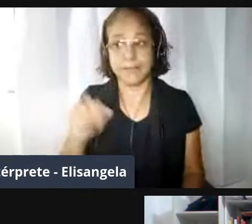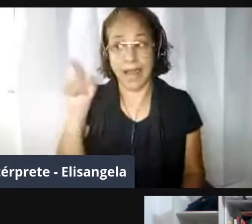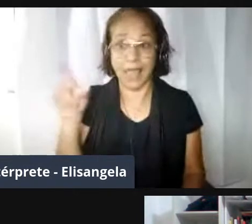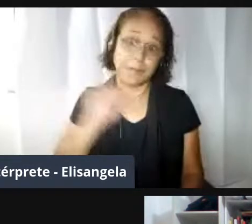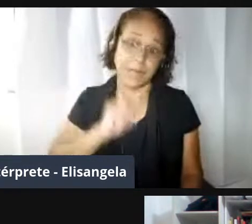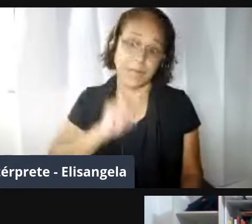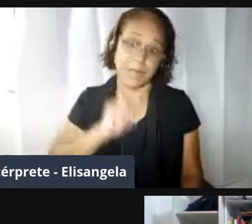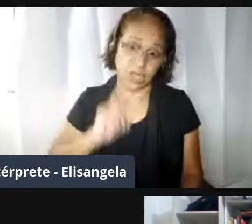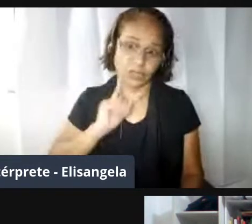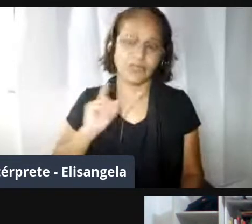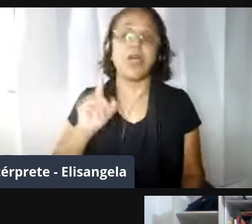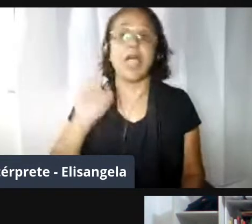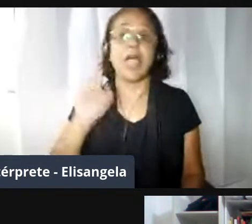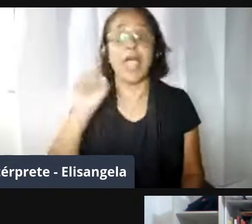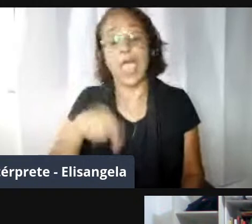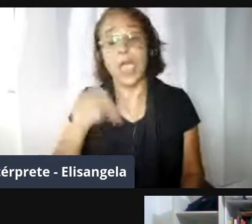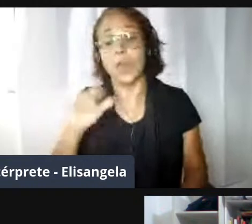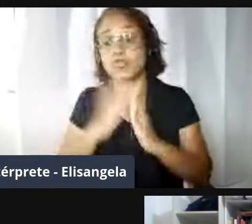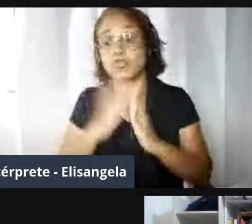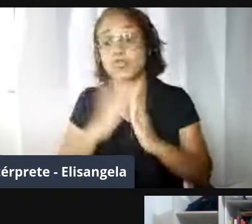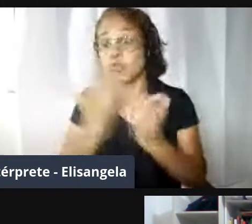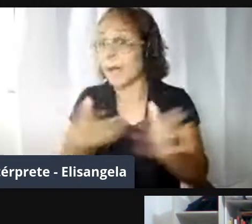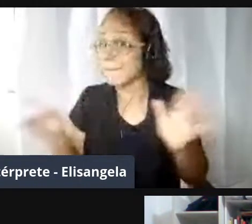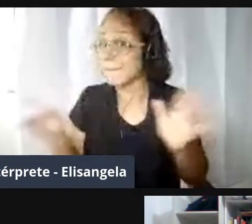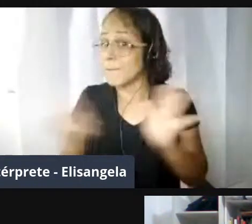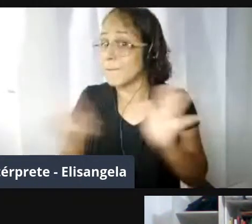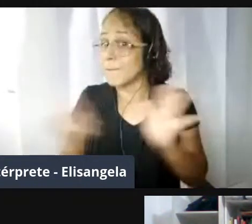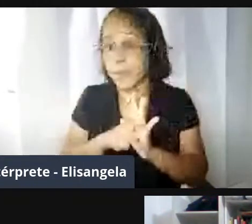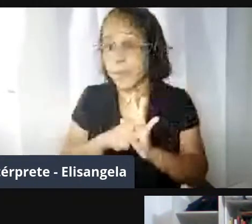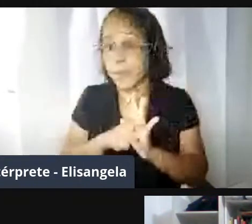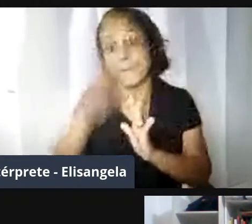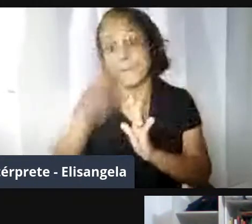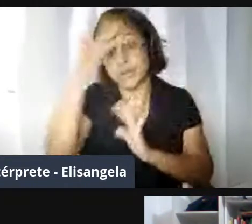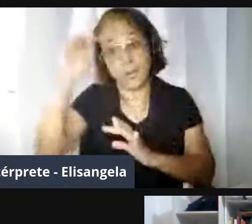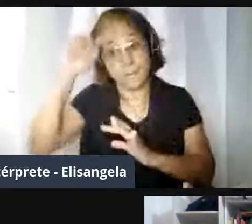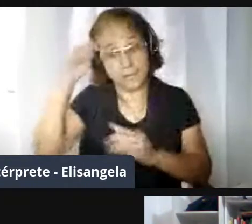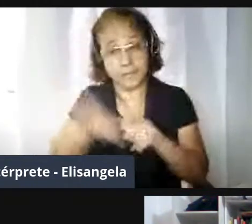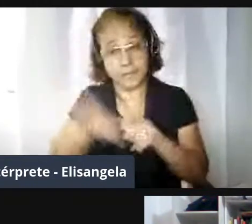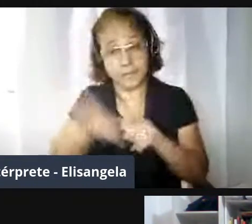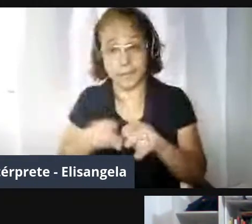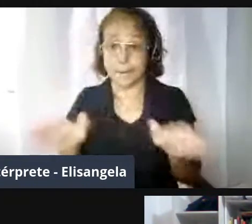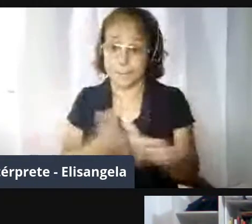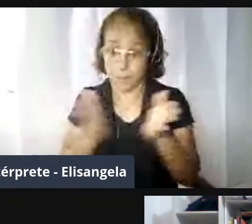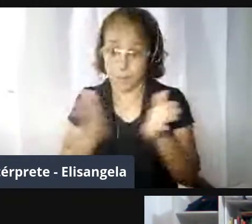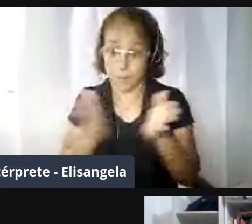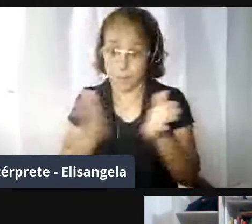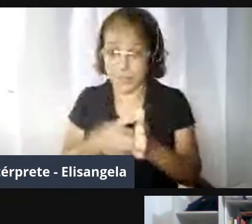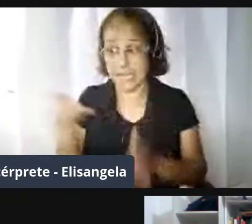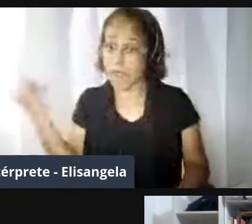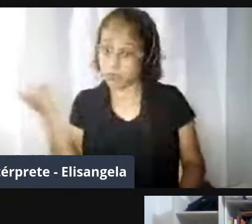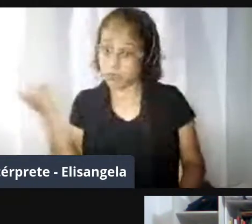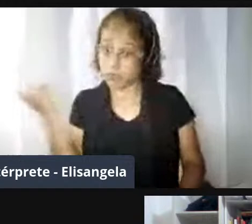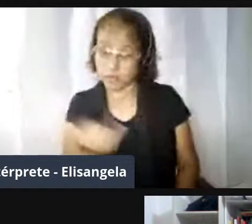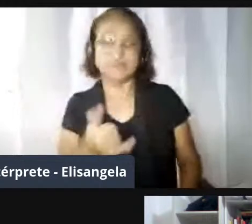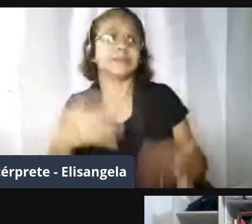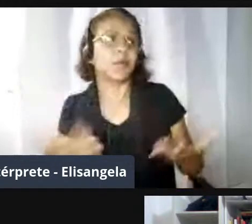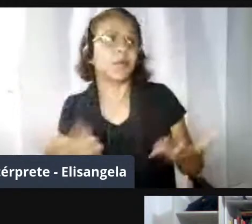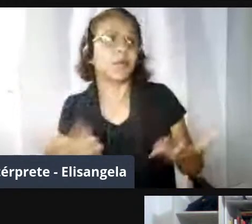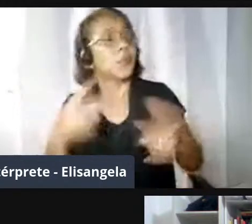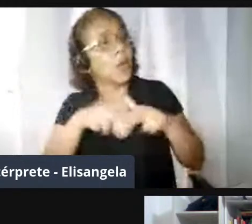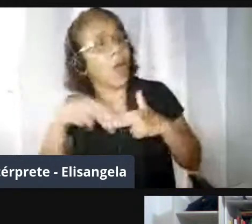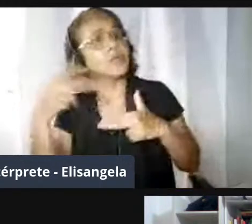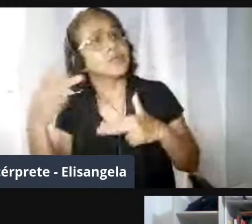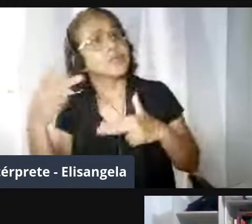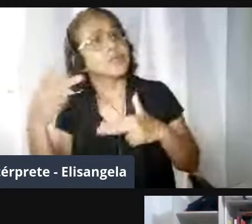para pretos e pobres, ela escreve sobre isso. Ela diz, justamente por conta disso, a escola recebe